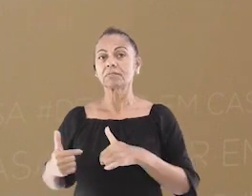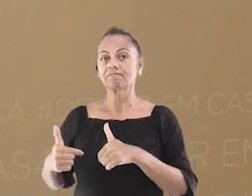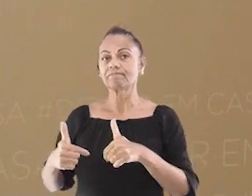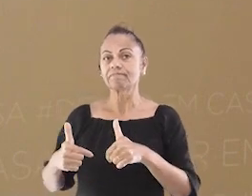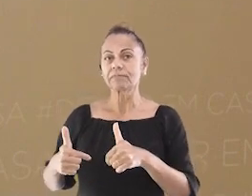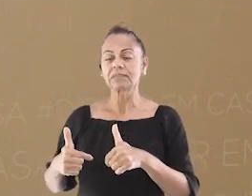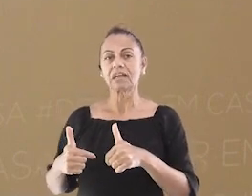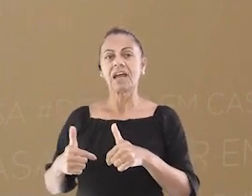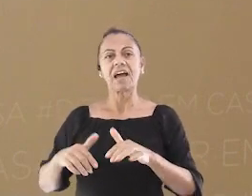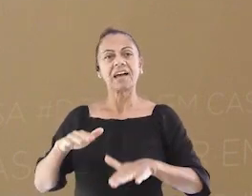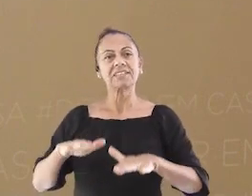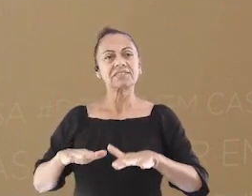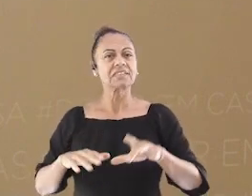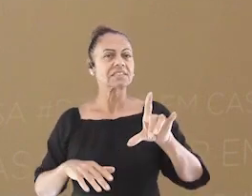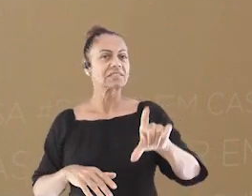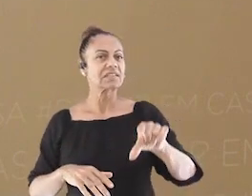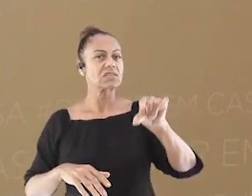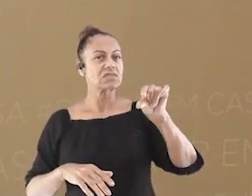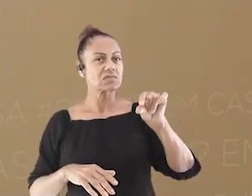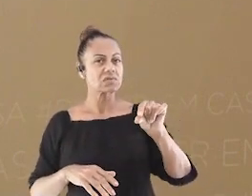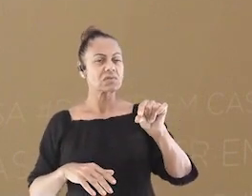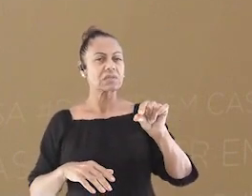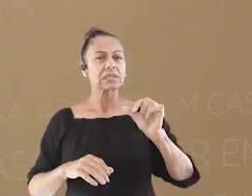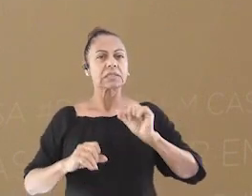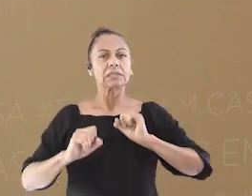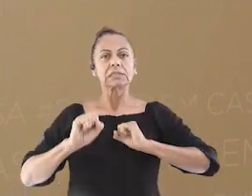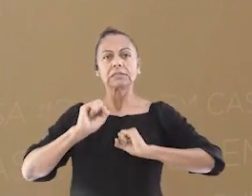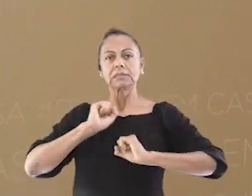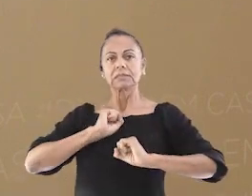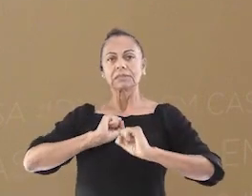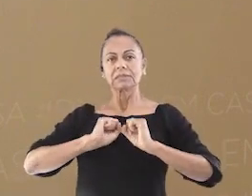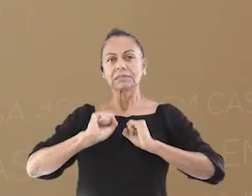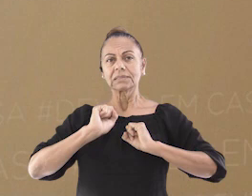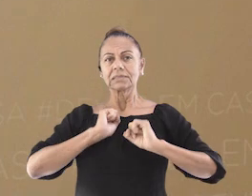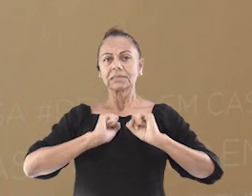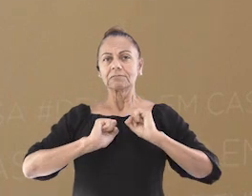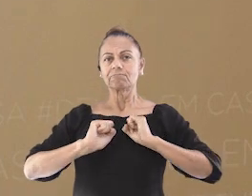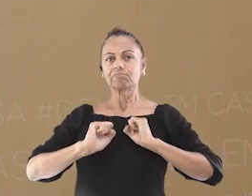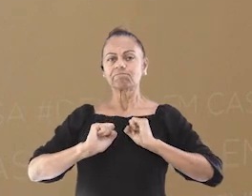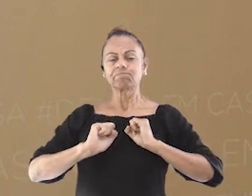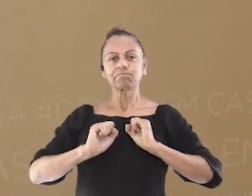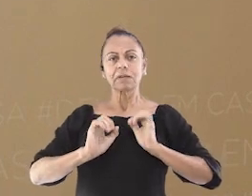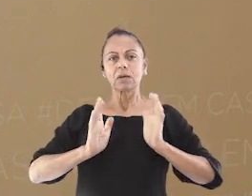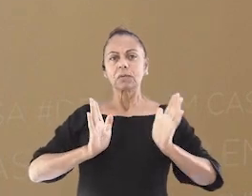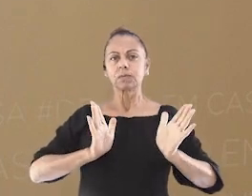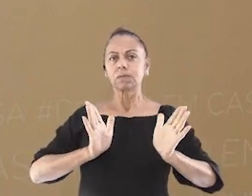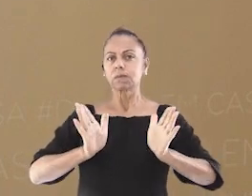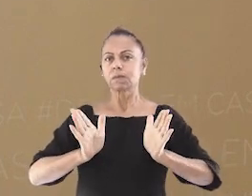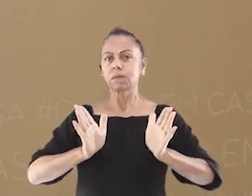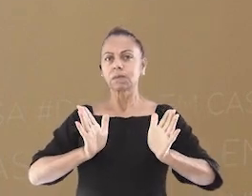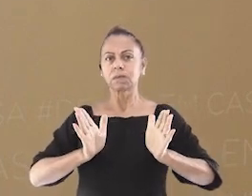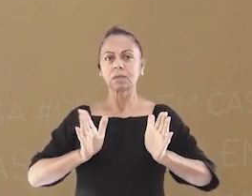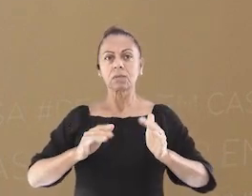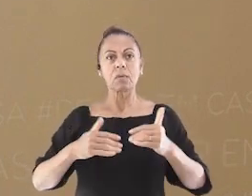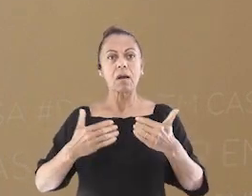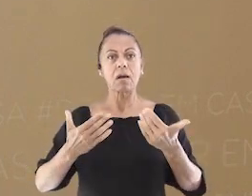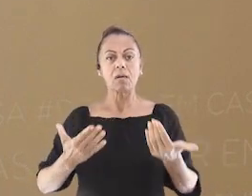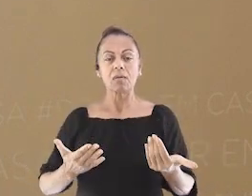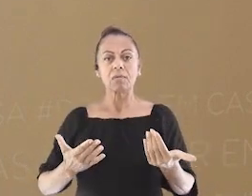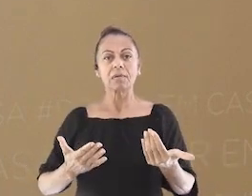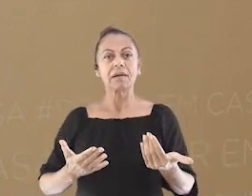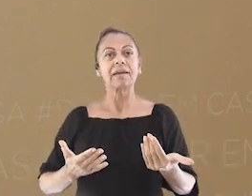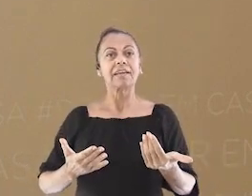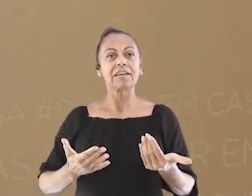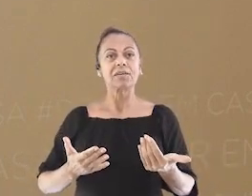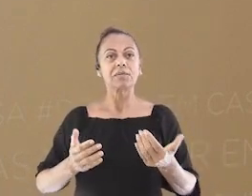Tantas decisões podem causar ansiedade. Como saber qual é a melhor opção?